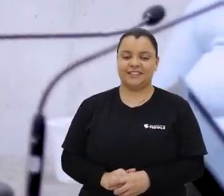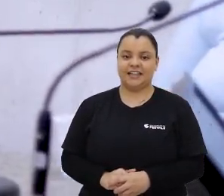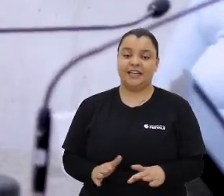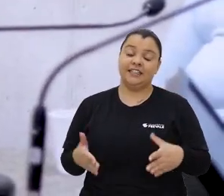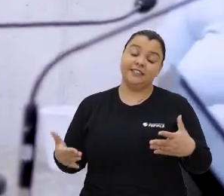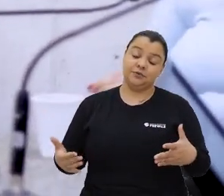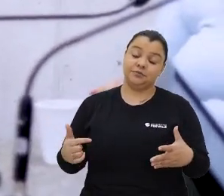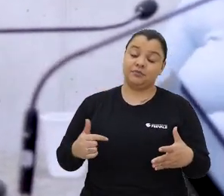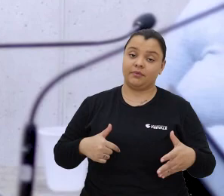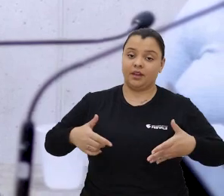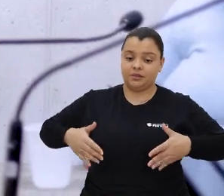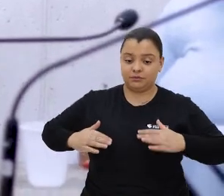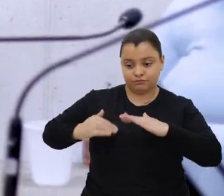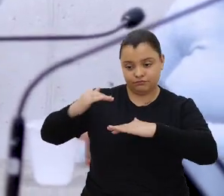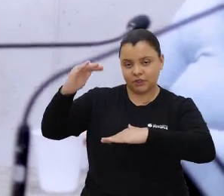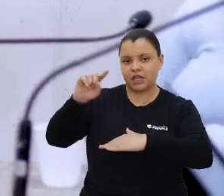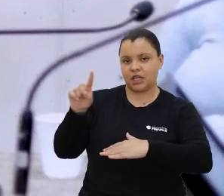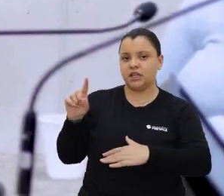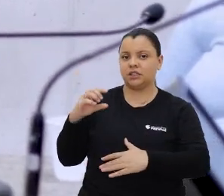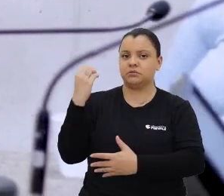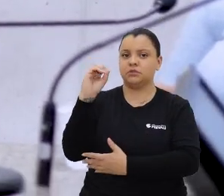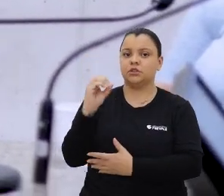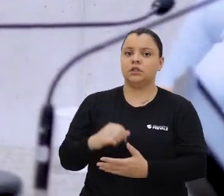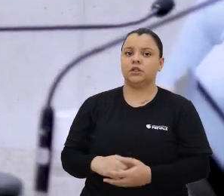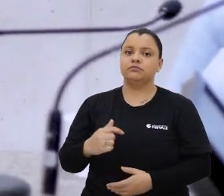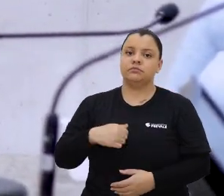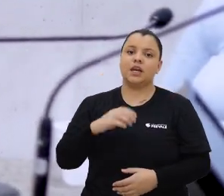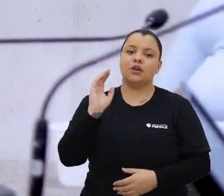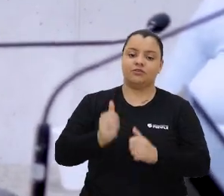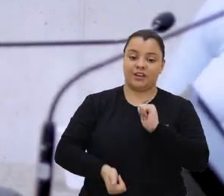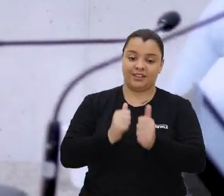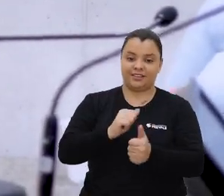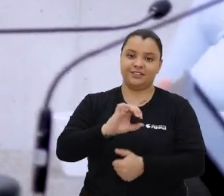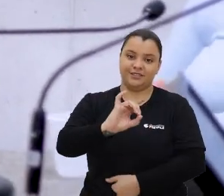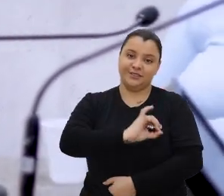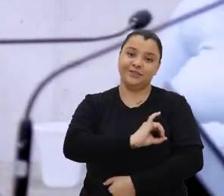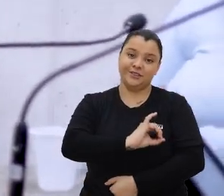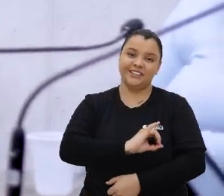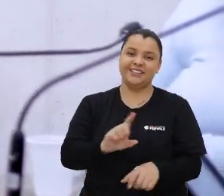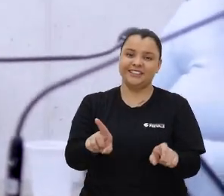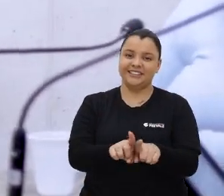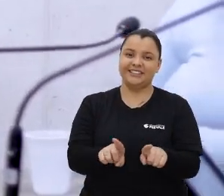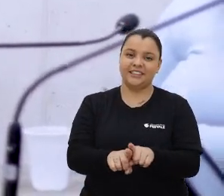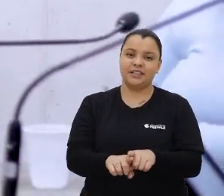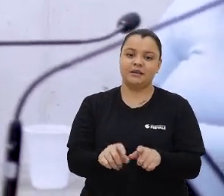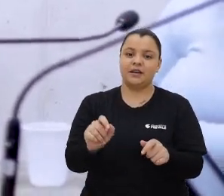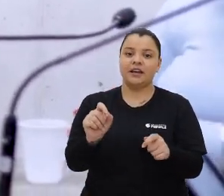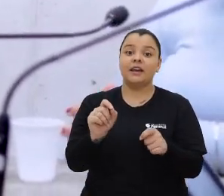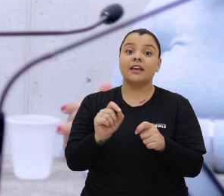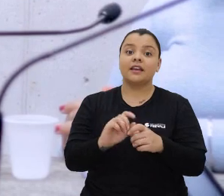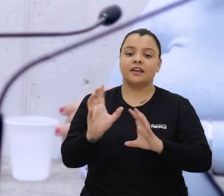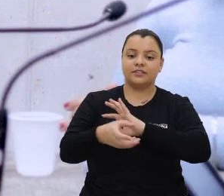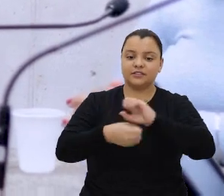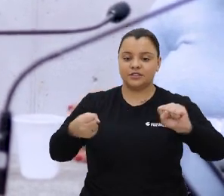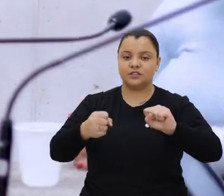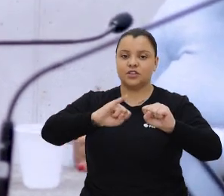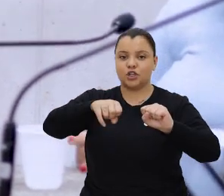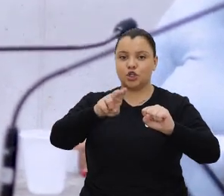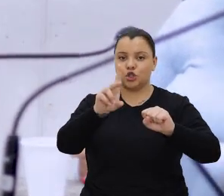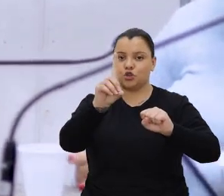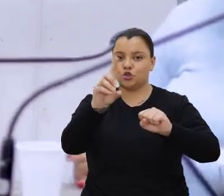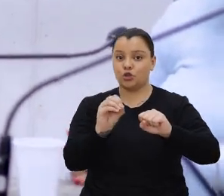Então me criei ali naquelas imediações, mas eu fui atleta do Inter num determinado Sério? momento. Eu fiz judô, né? Por